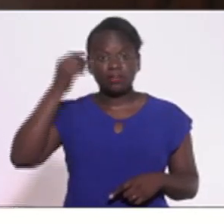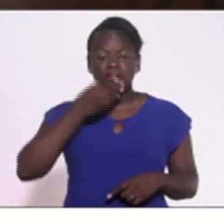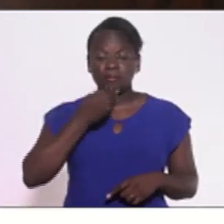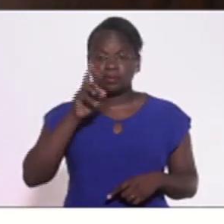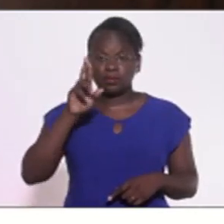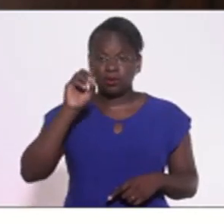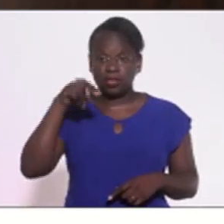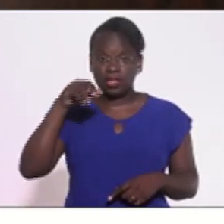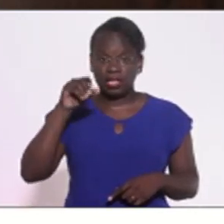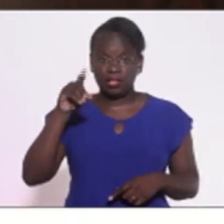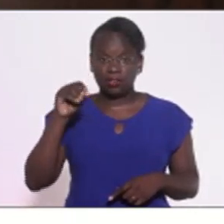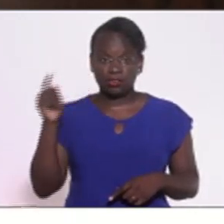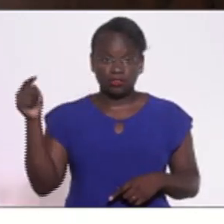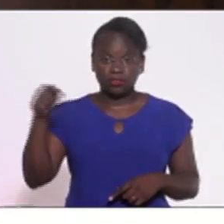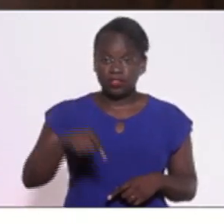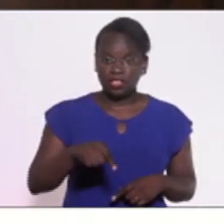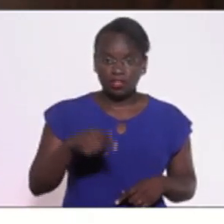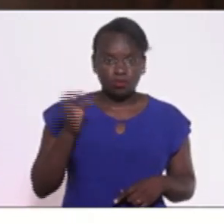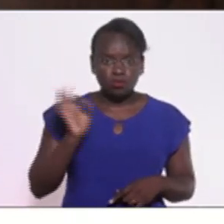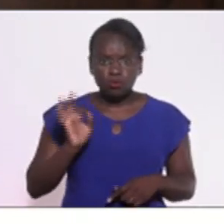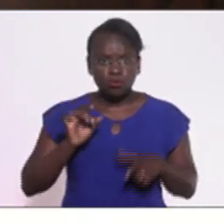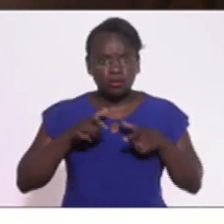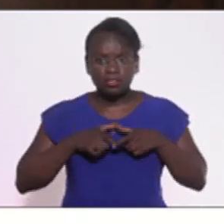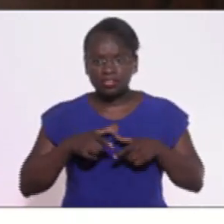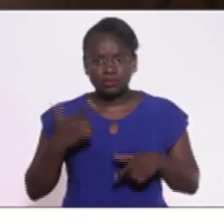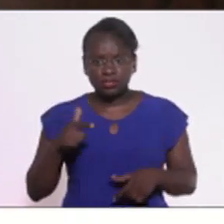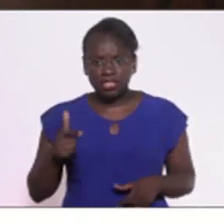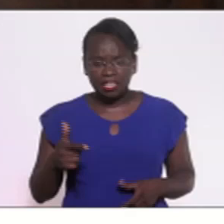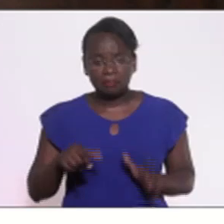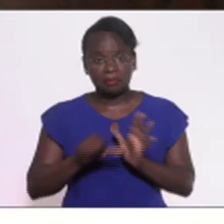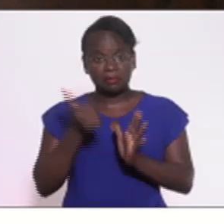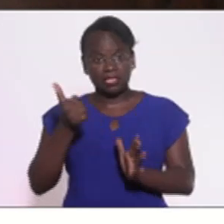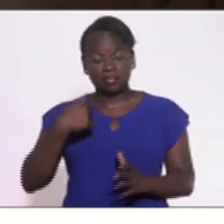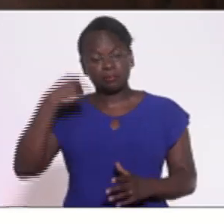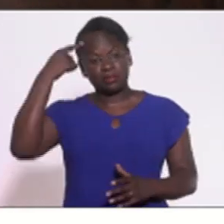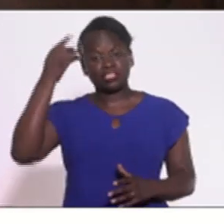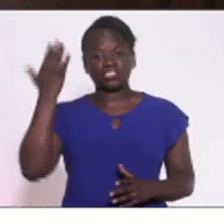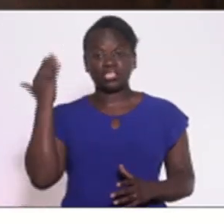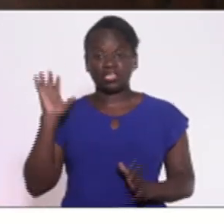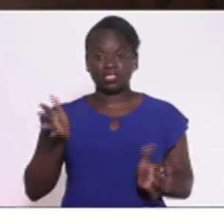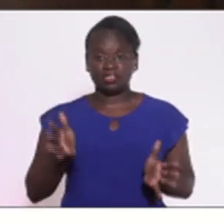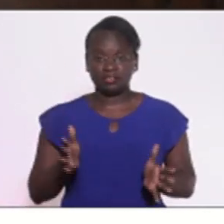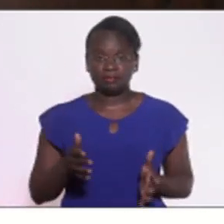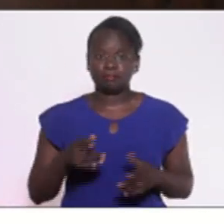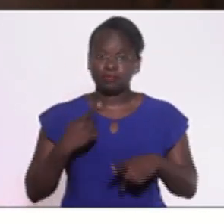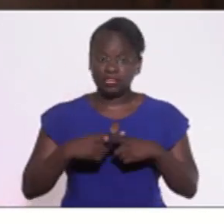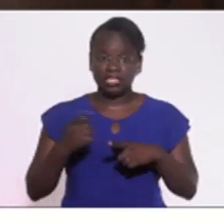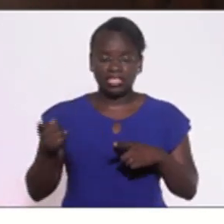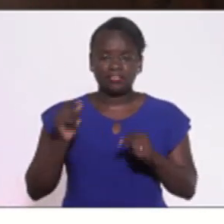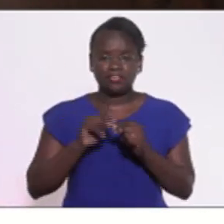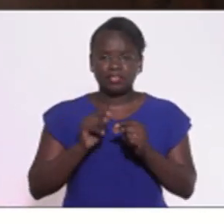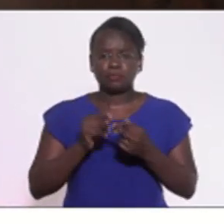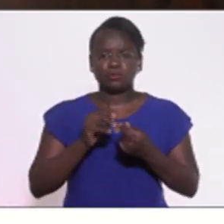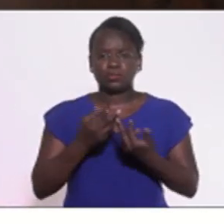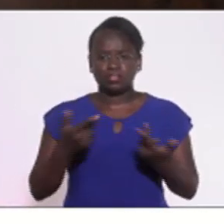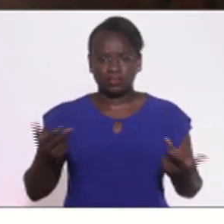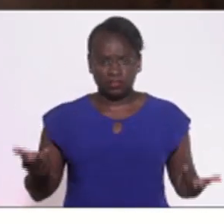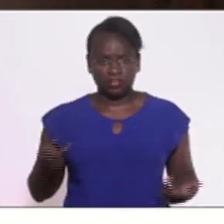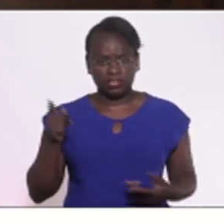Gomes Leves ainda não tivesse a medalha Tiradentes, por tudo aquilo que ele